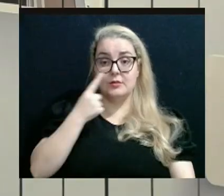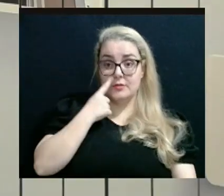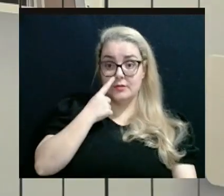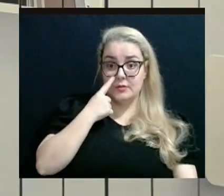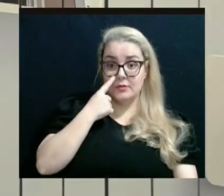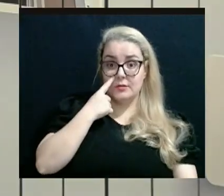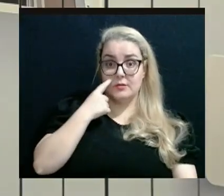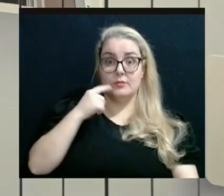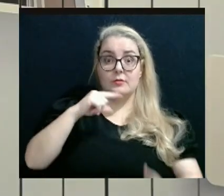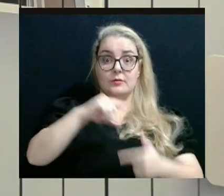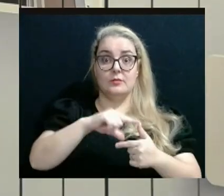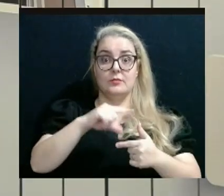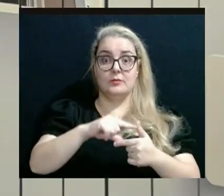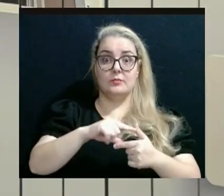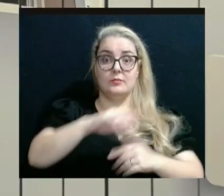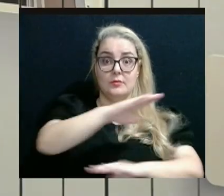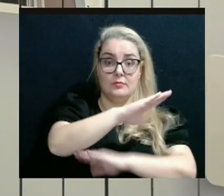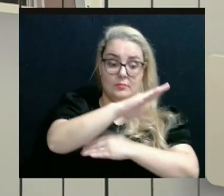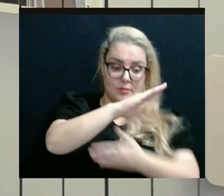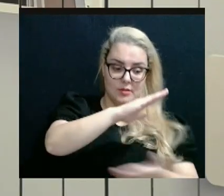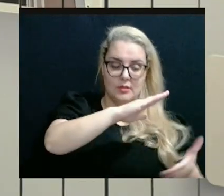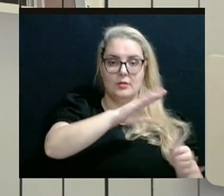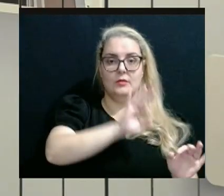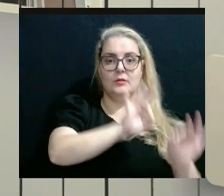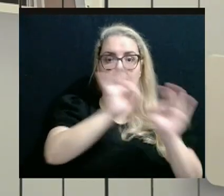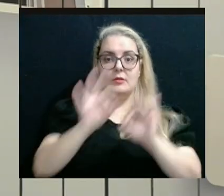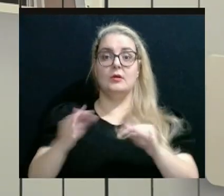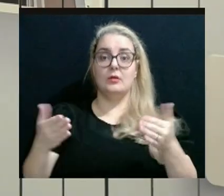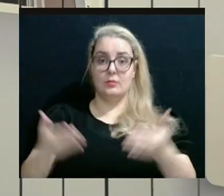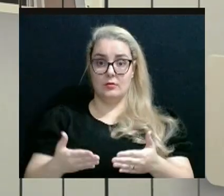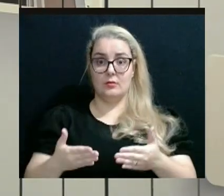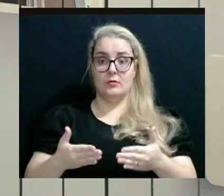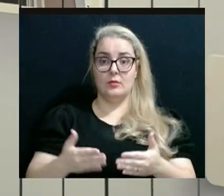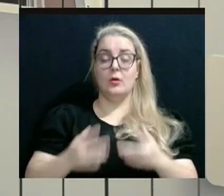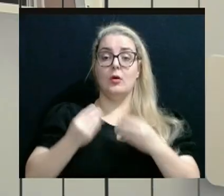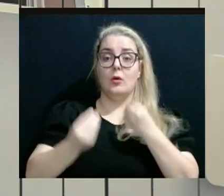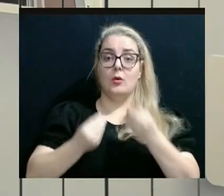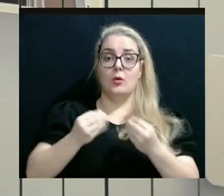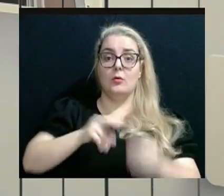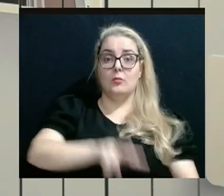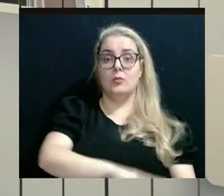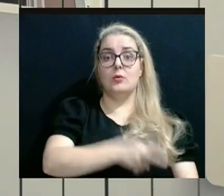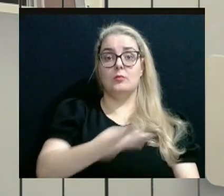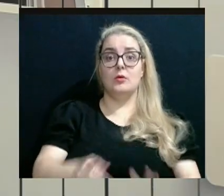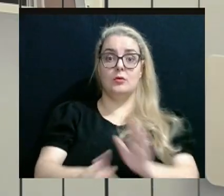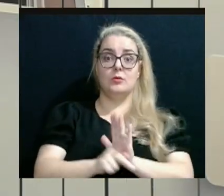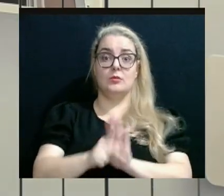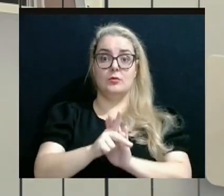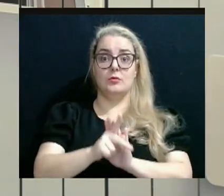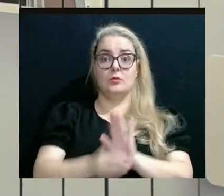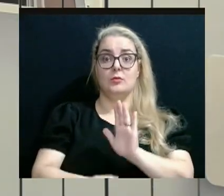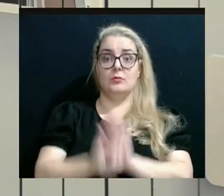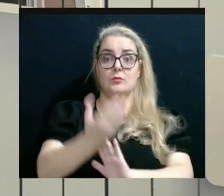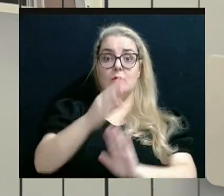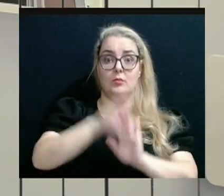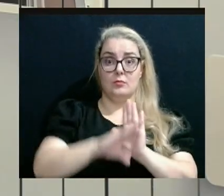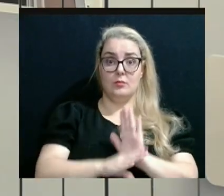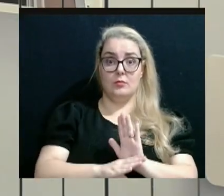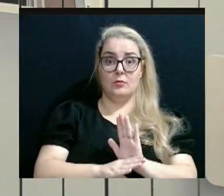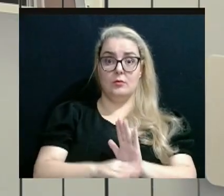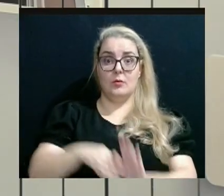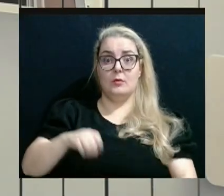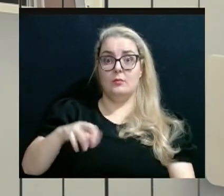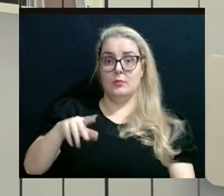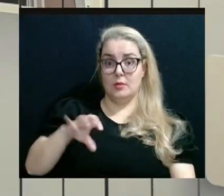quadro Passou pela Câmara, você acompanha agora como foi a tramitação do projeto que criou o programa de